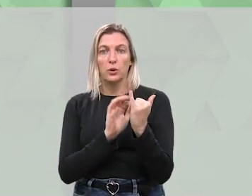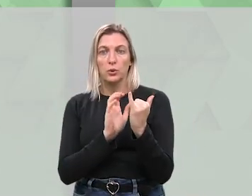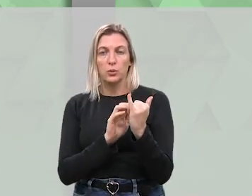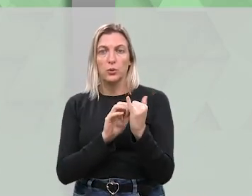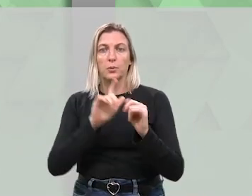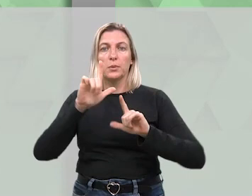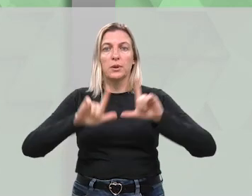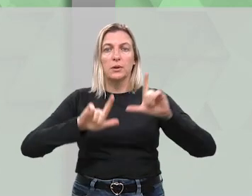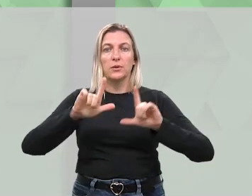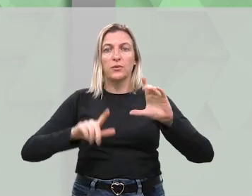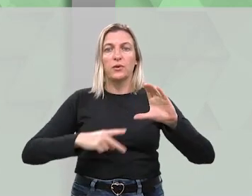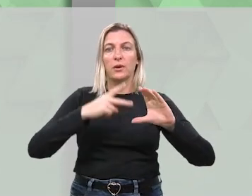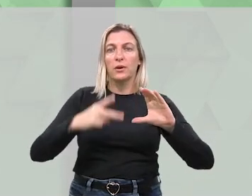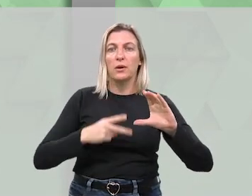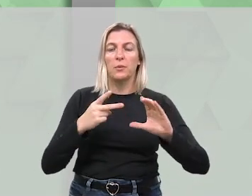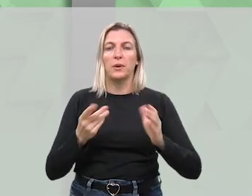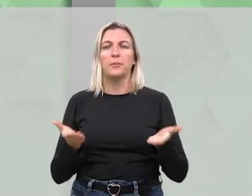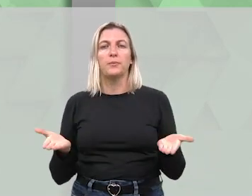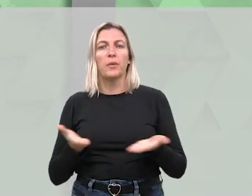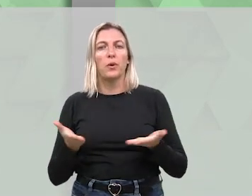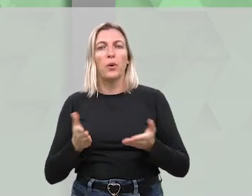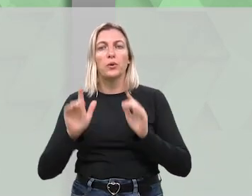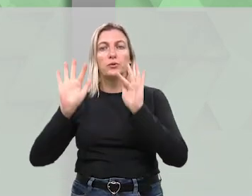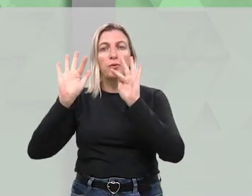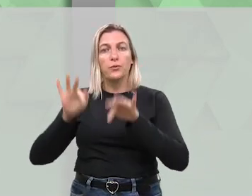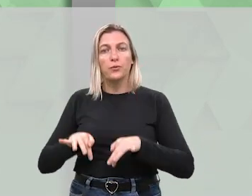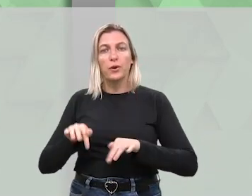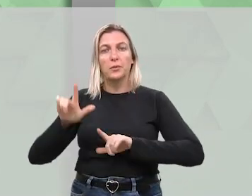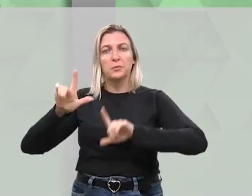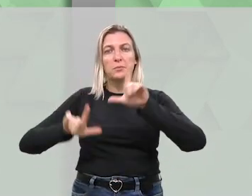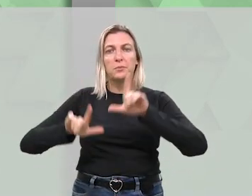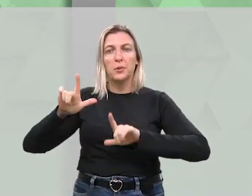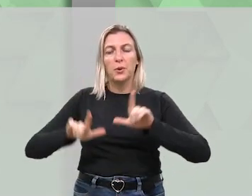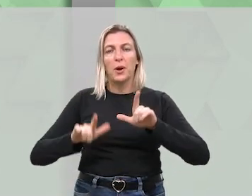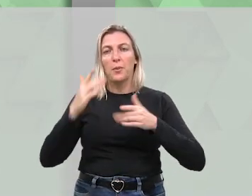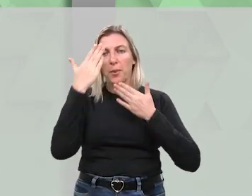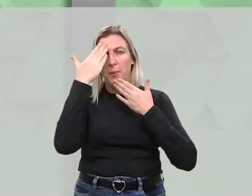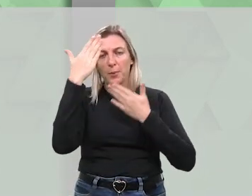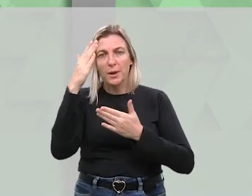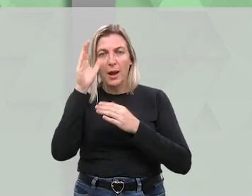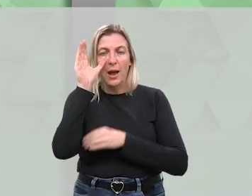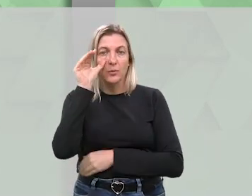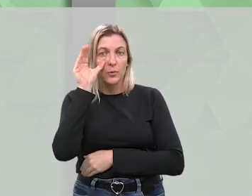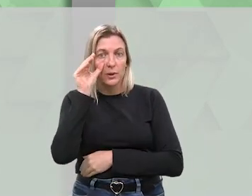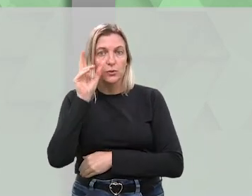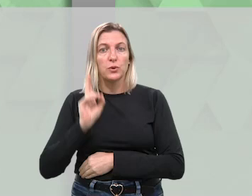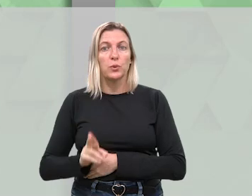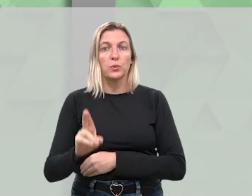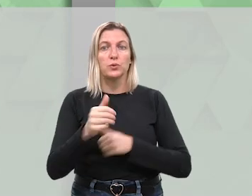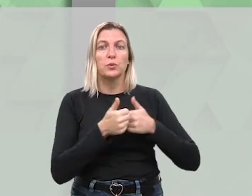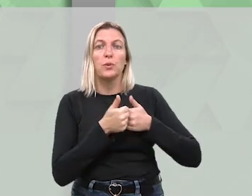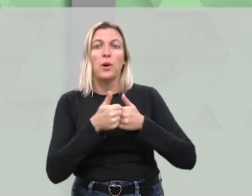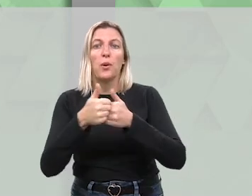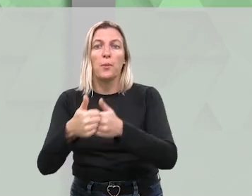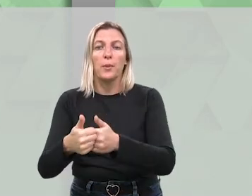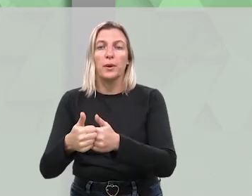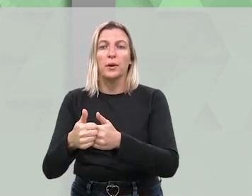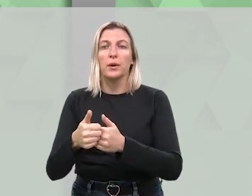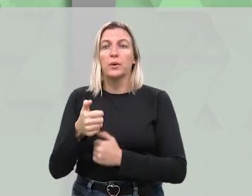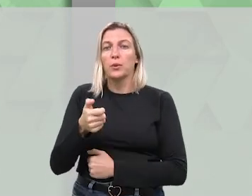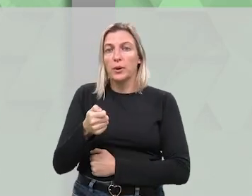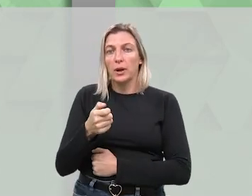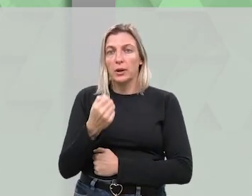YouTube da TV Câmara. Hoje, a gente fica por aqui. Obrigada pela companhia e siga acompanhando a nossa programação